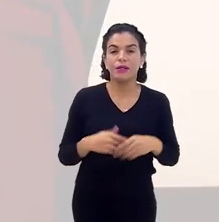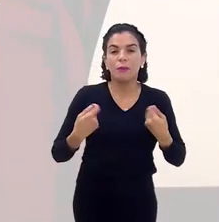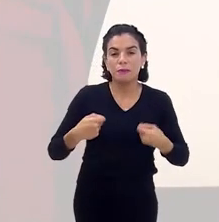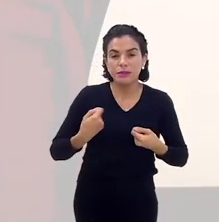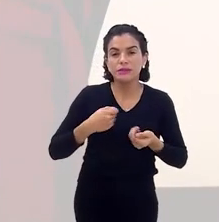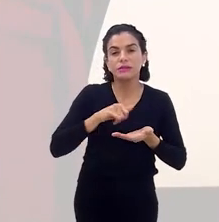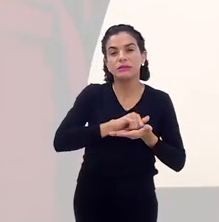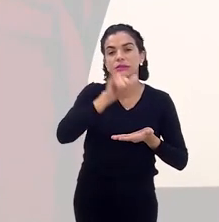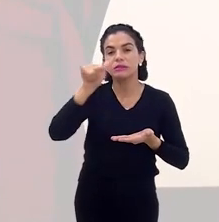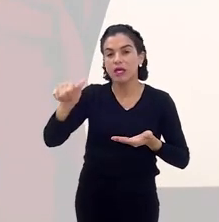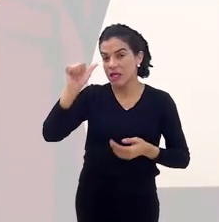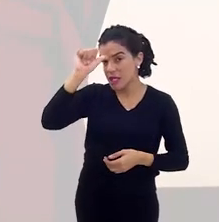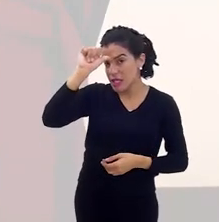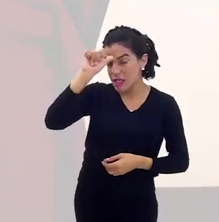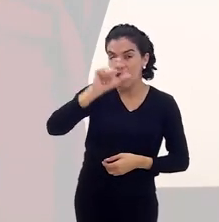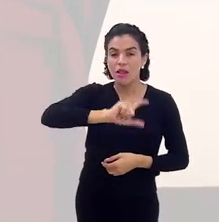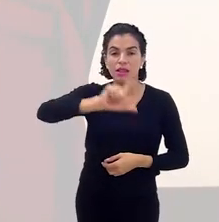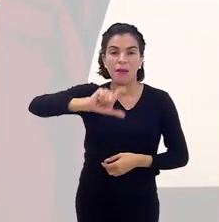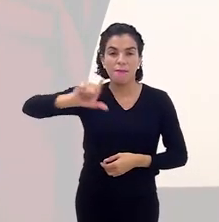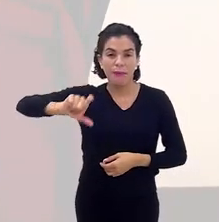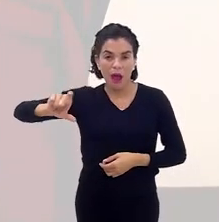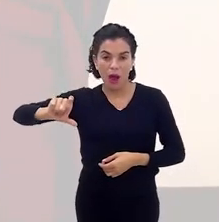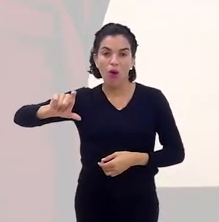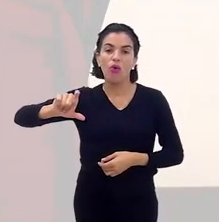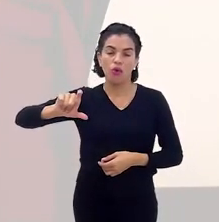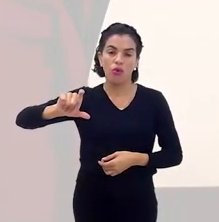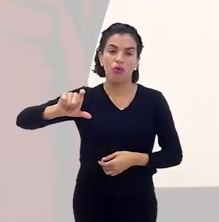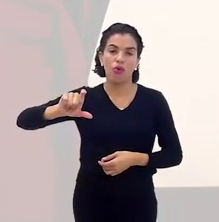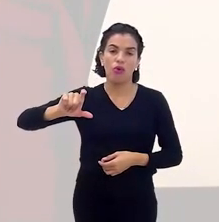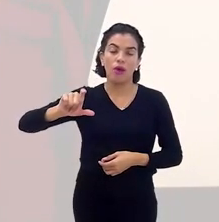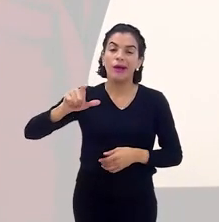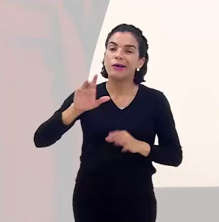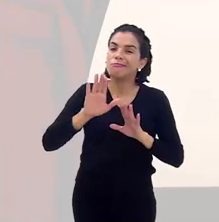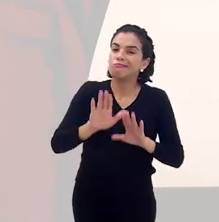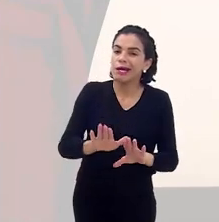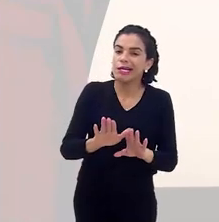teria que ir para a Índia, para o Nepal,